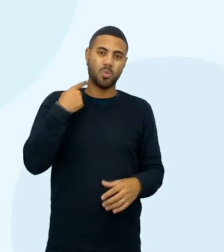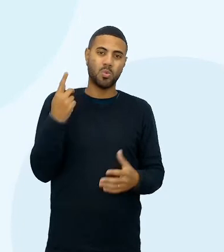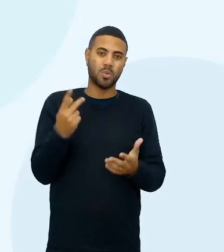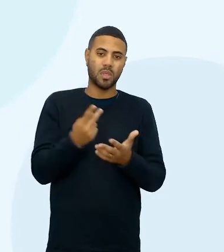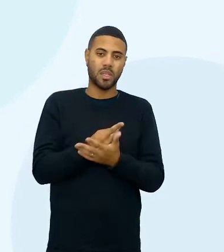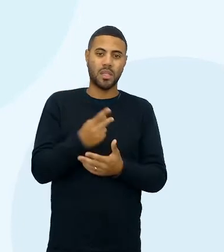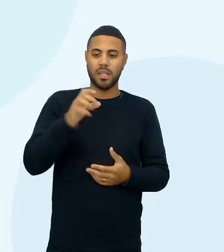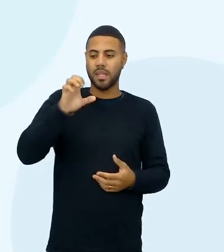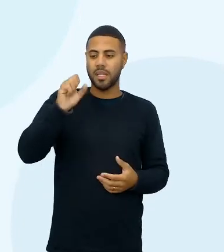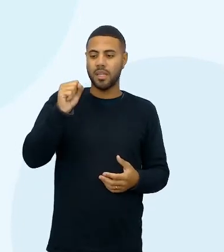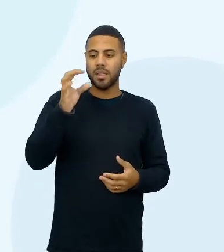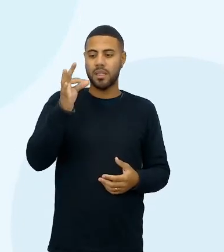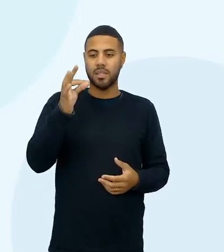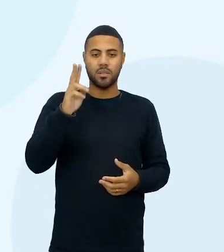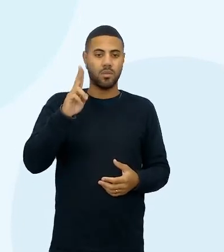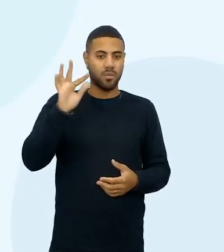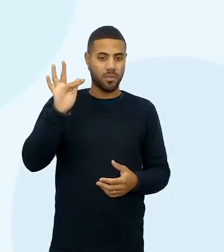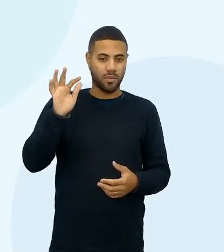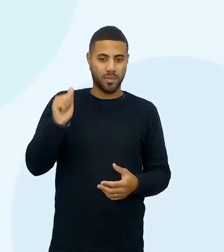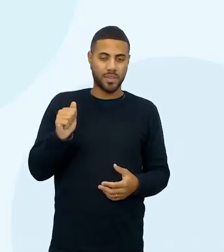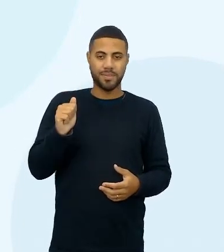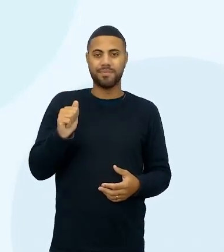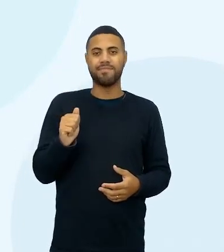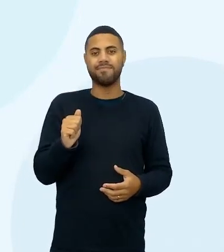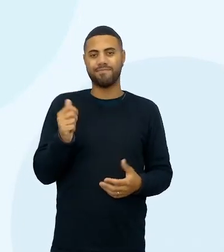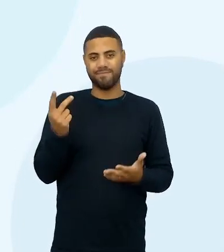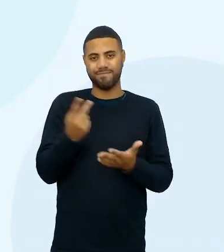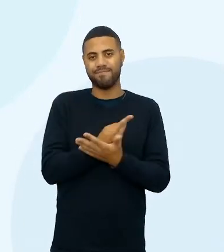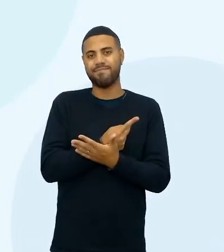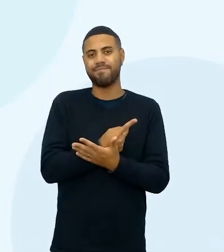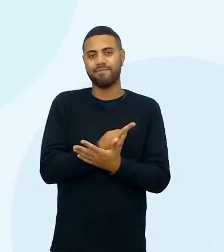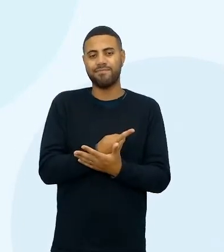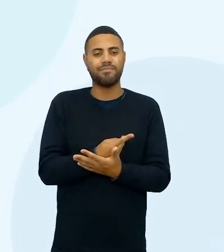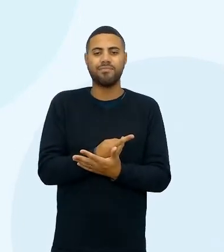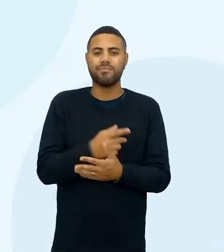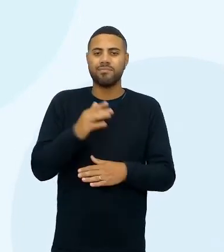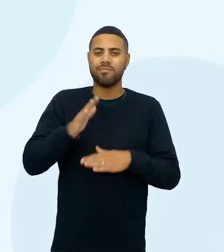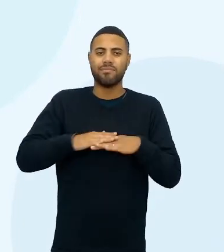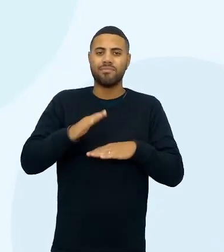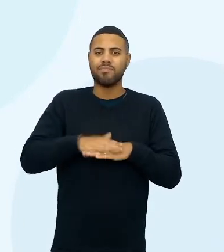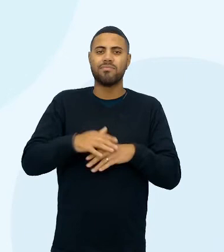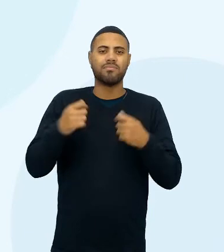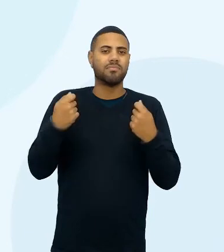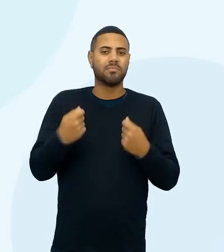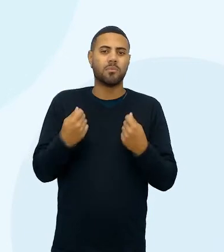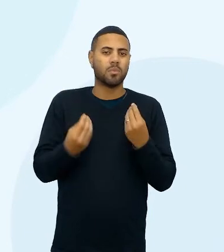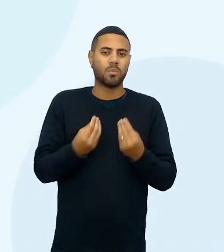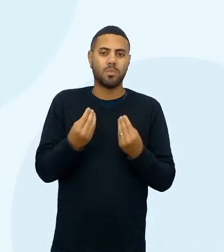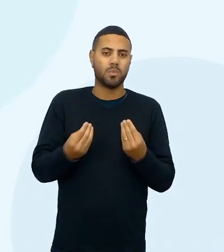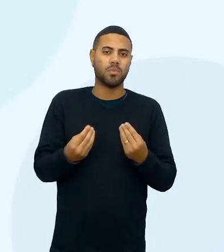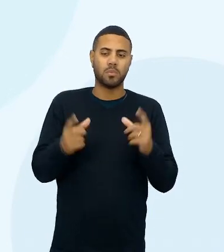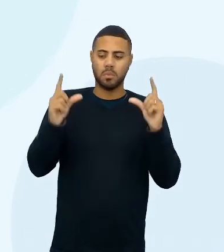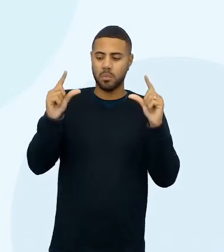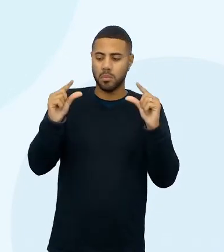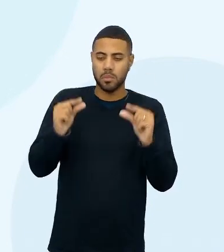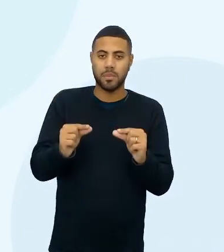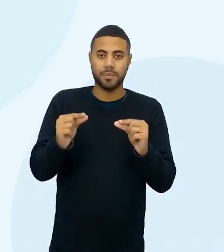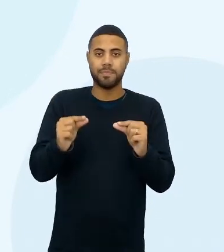efeito estufa, meus amigos, né? Então, o que eu devo fazer para minimizar,